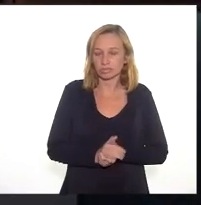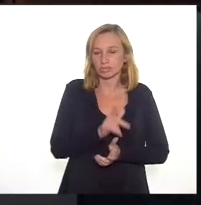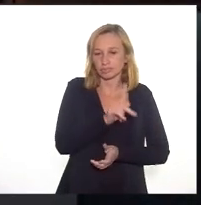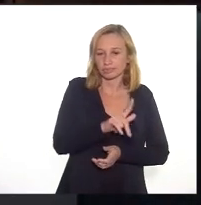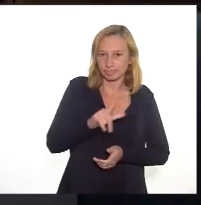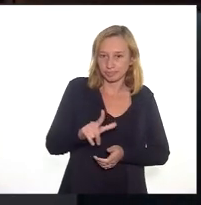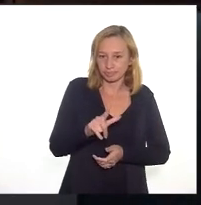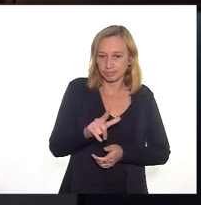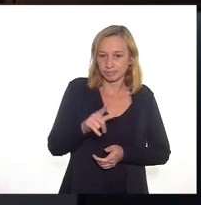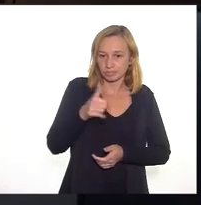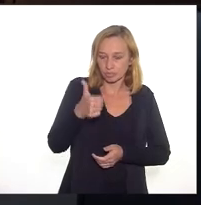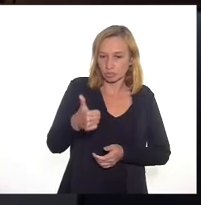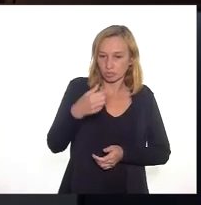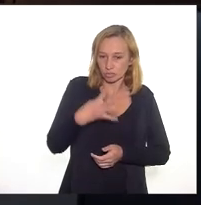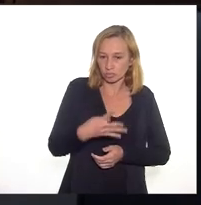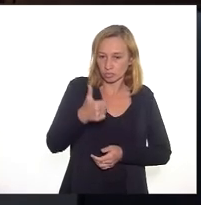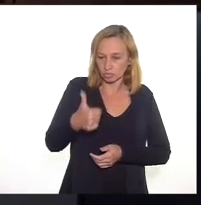PL